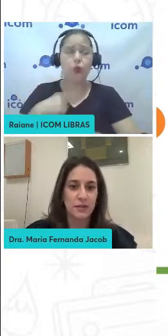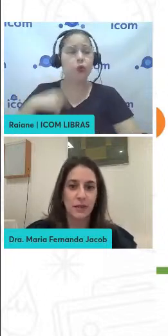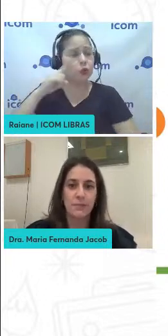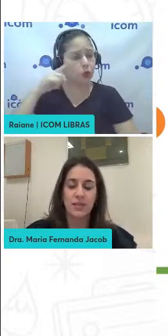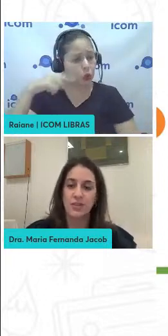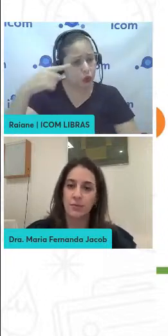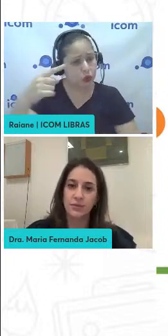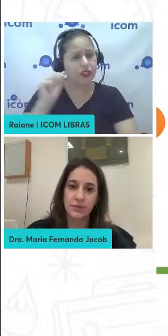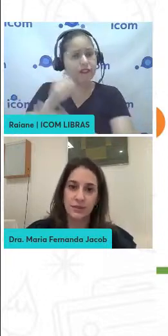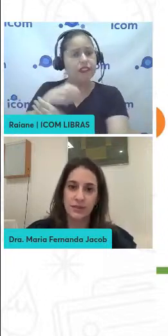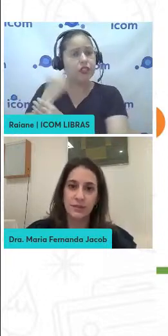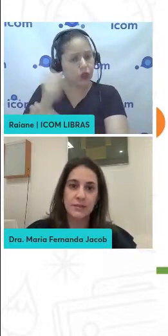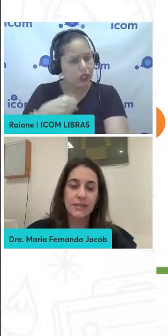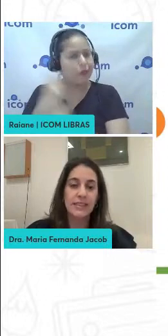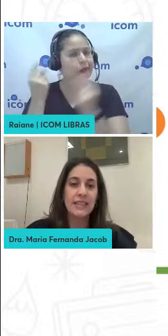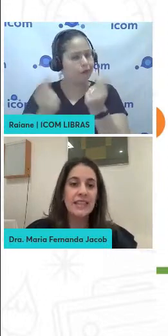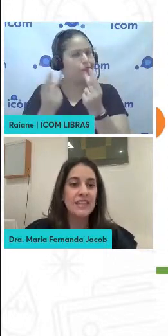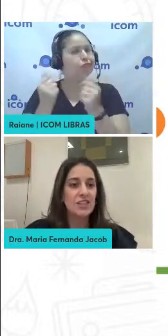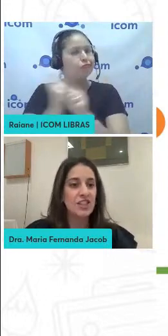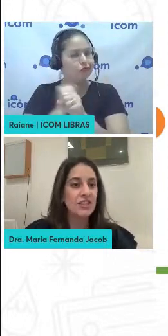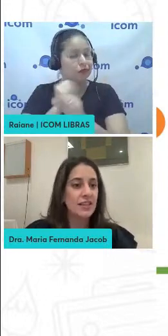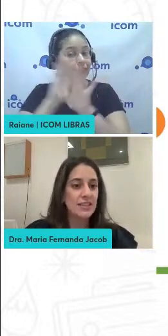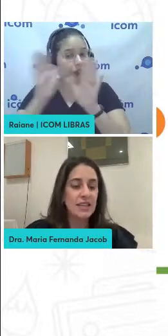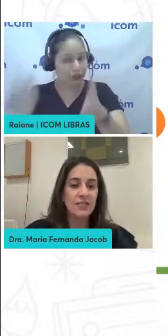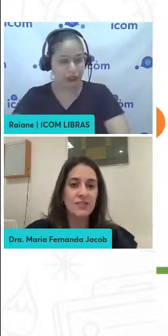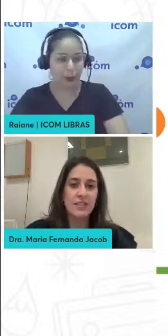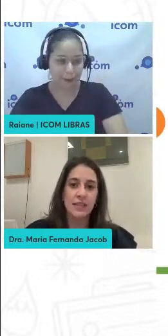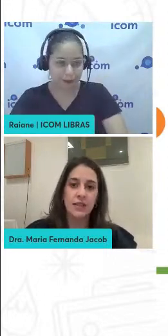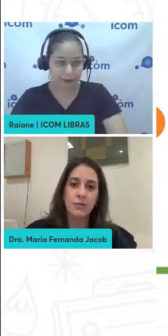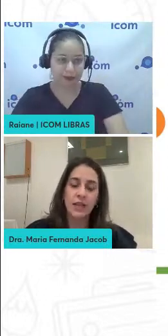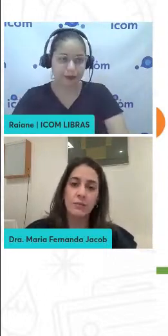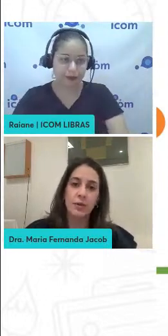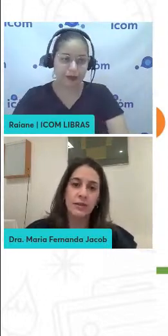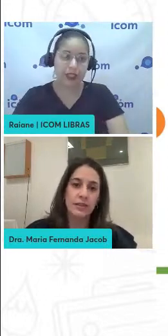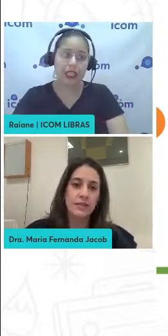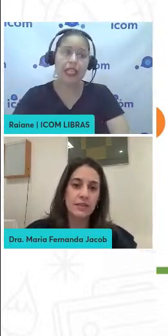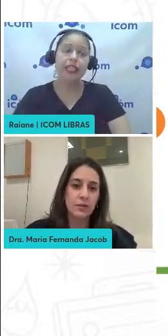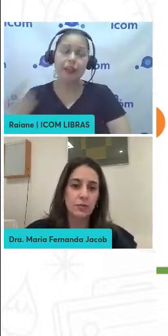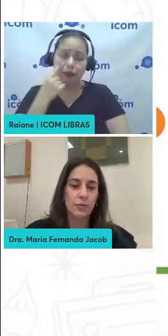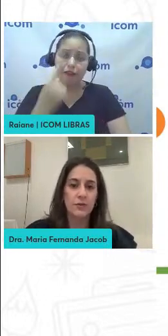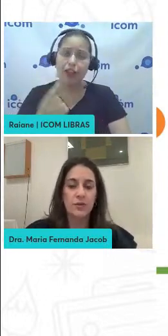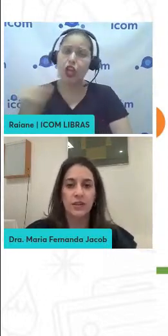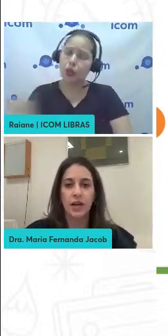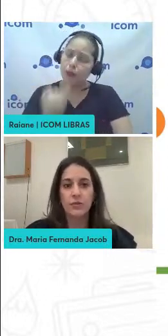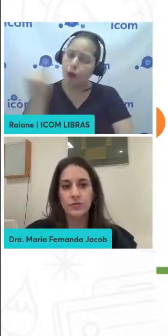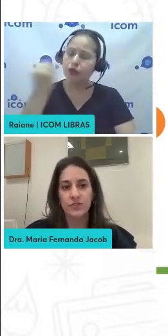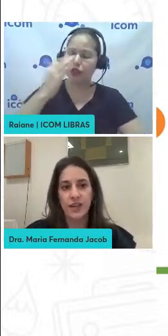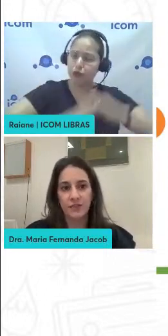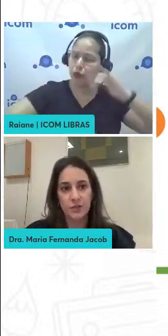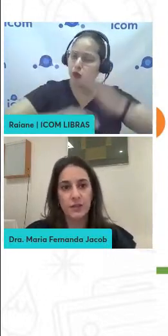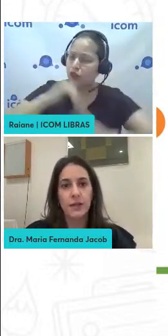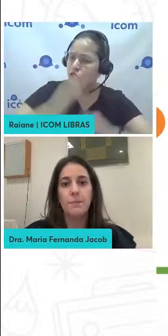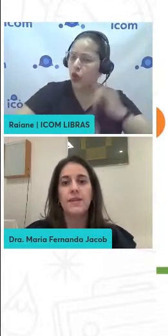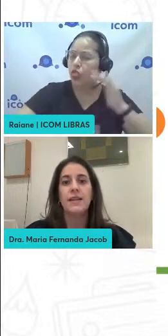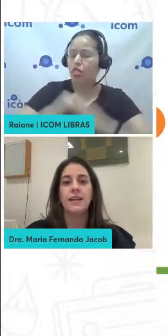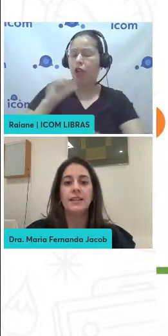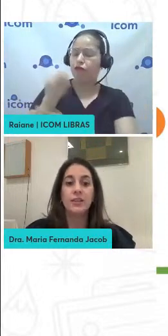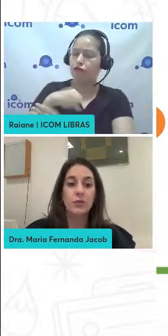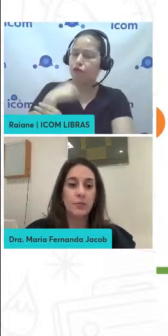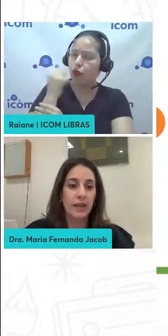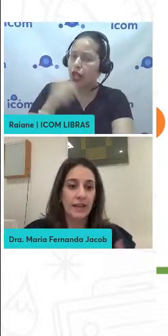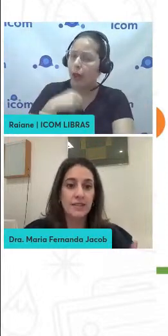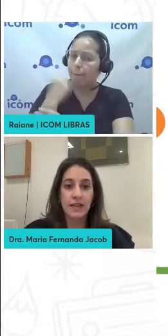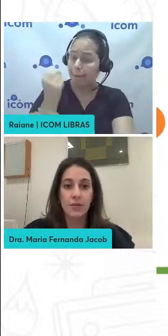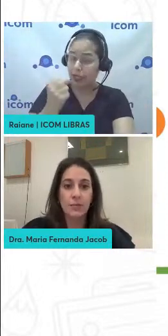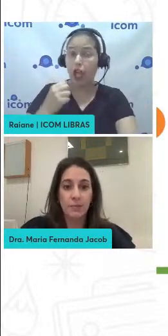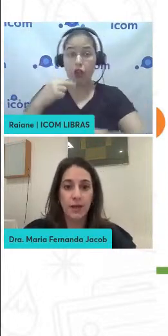na fisioterapia já há muitos anos. E a gente trazer a visão e a importância do profissional da fisioterapia